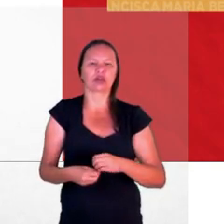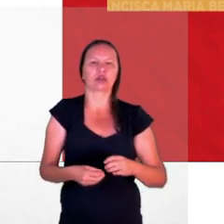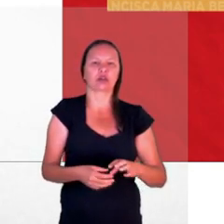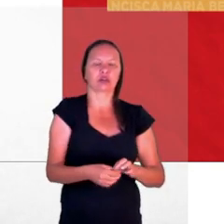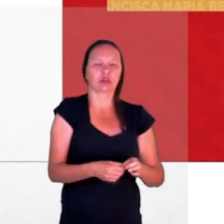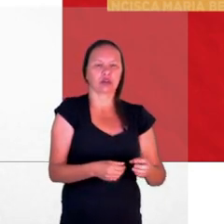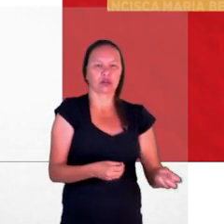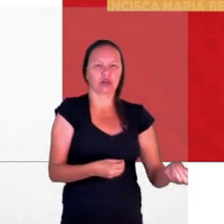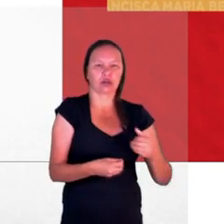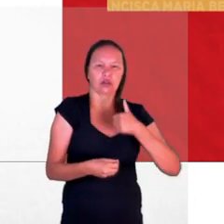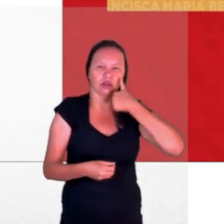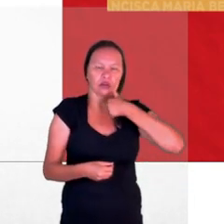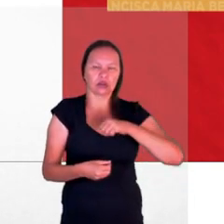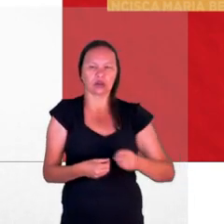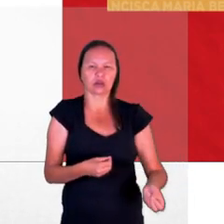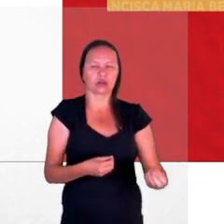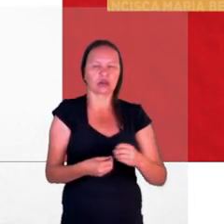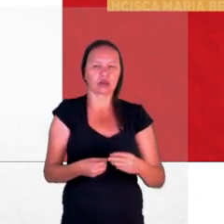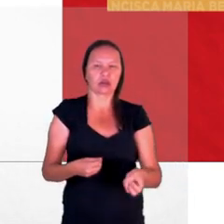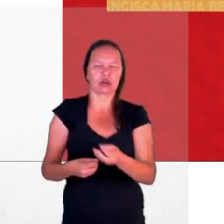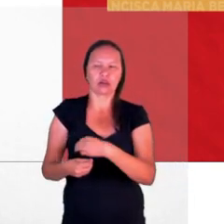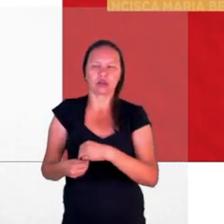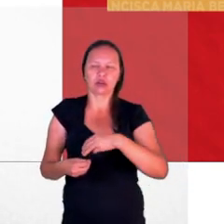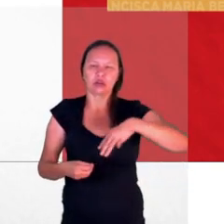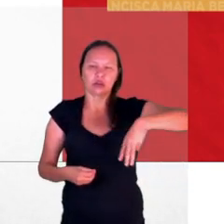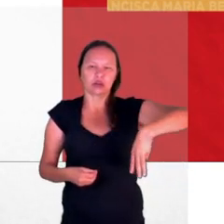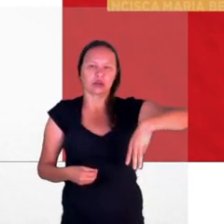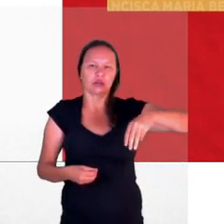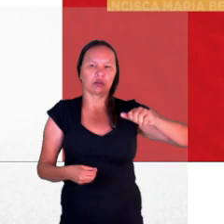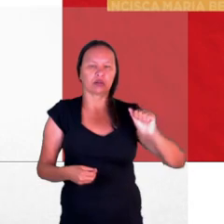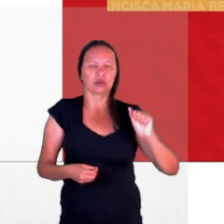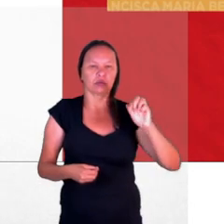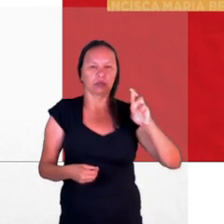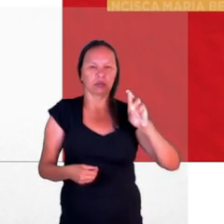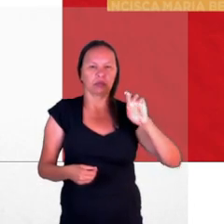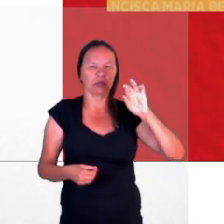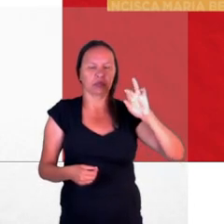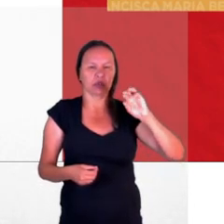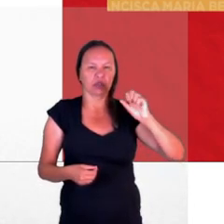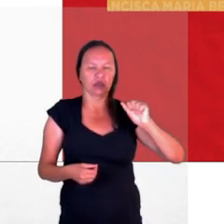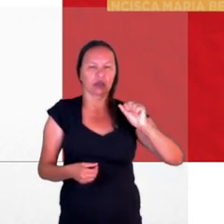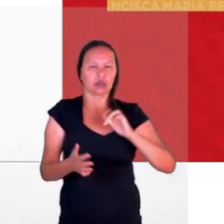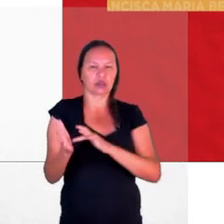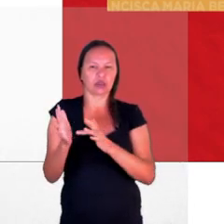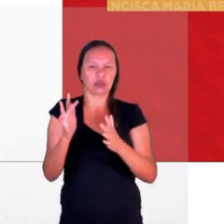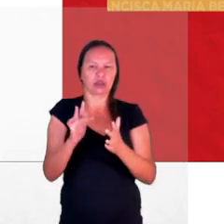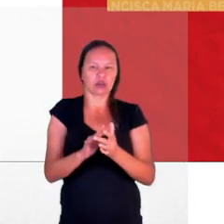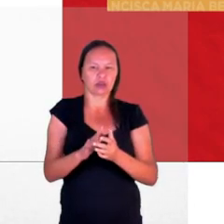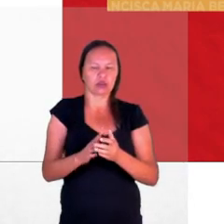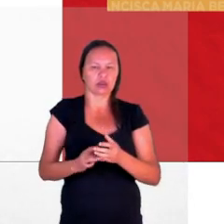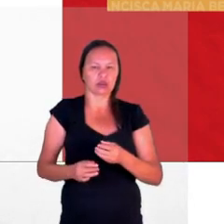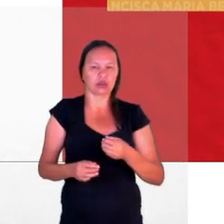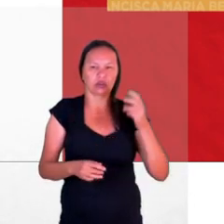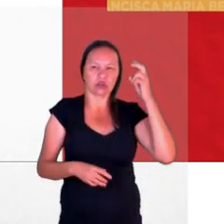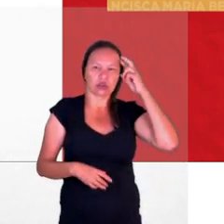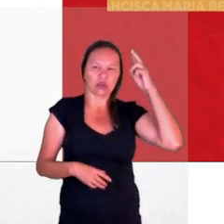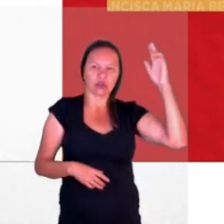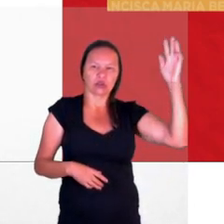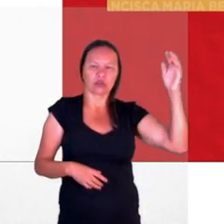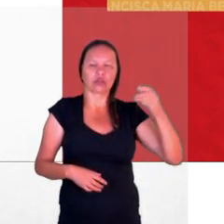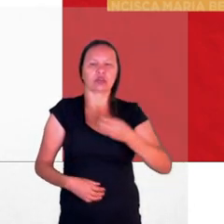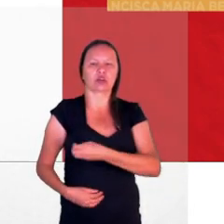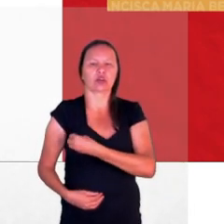catadoras a partir da literatura de Carolina Maria de Jesus trouxeram as suas histórias de vida para